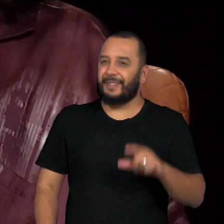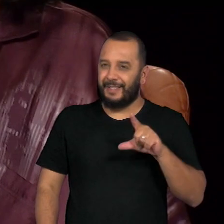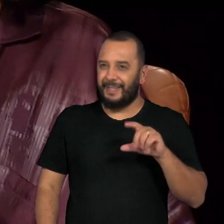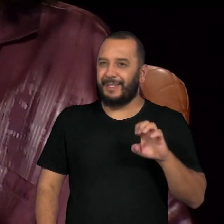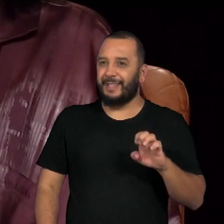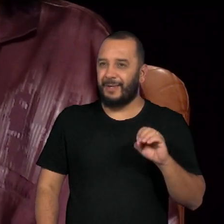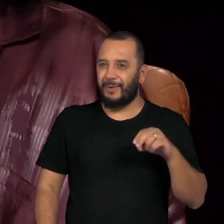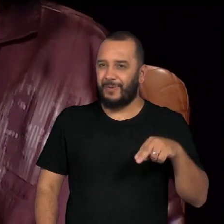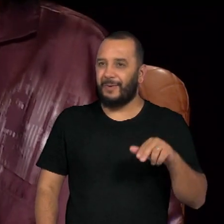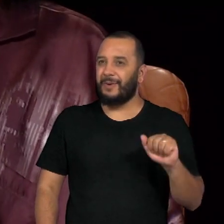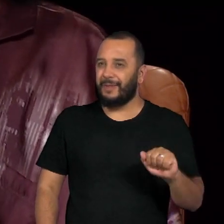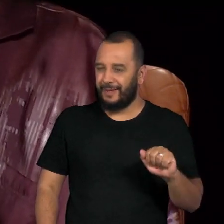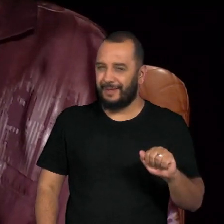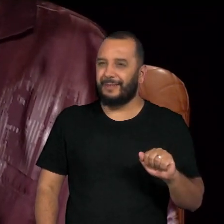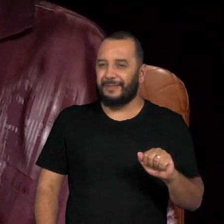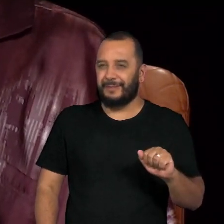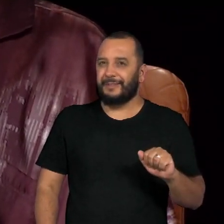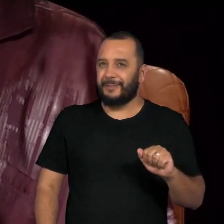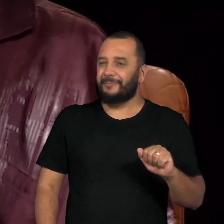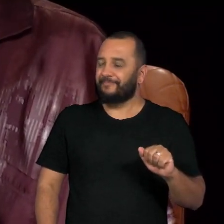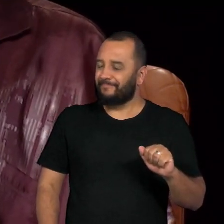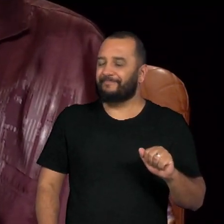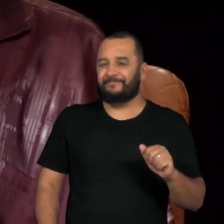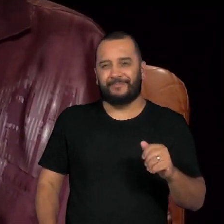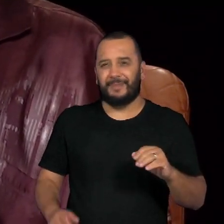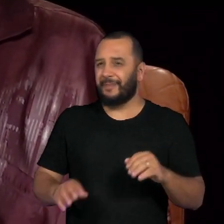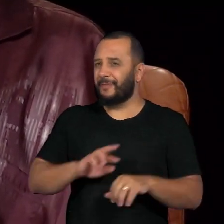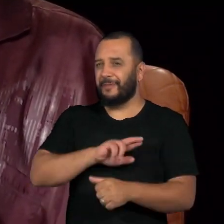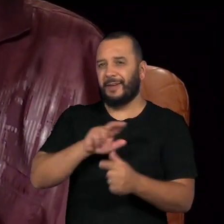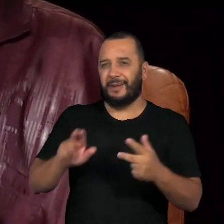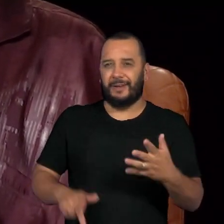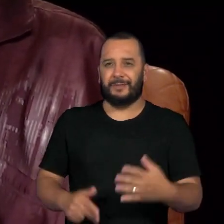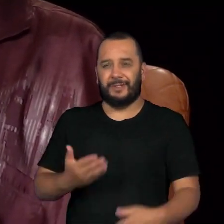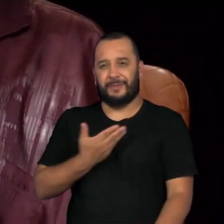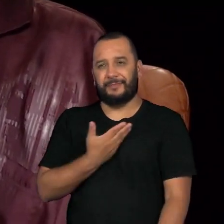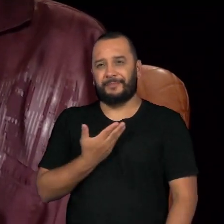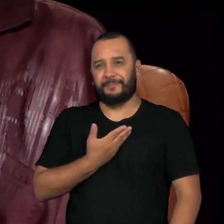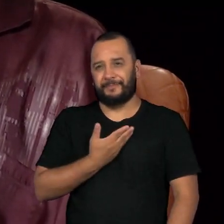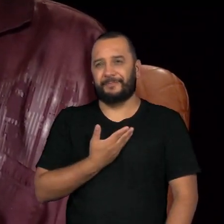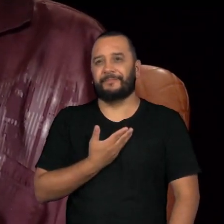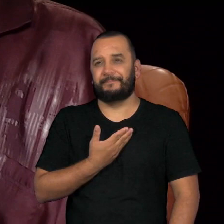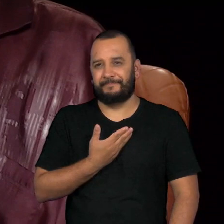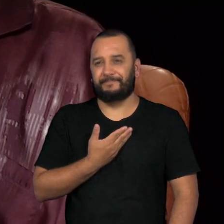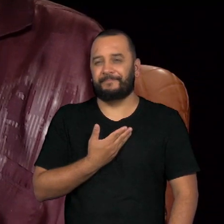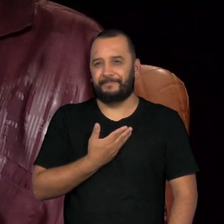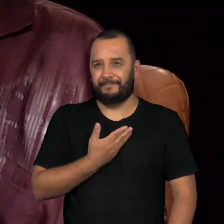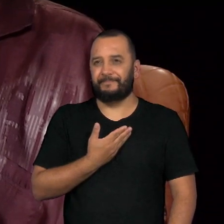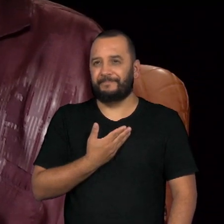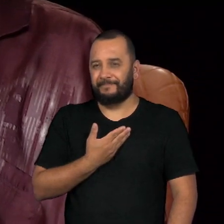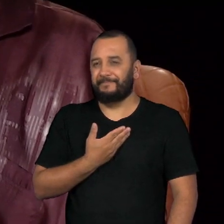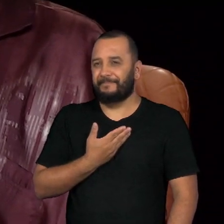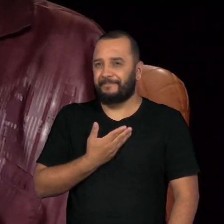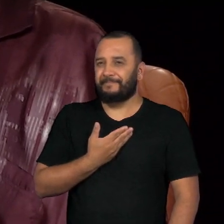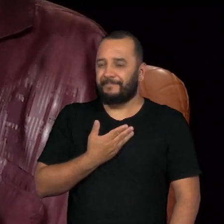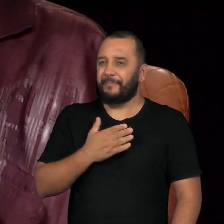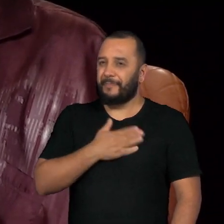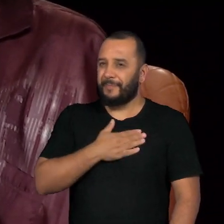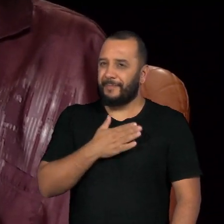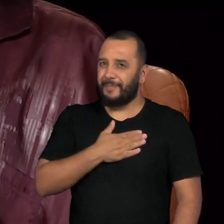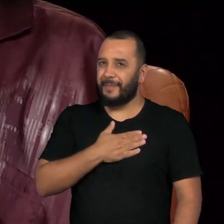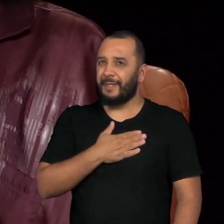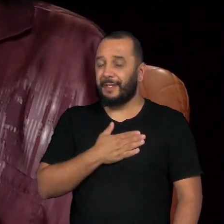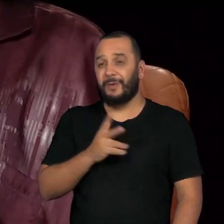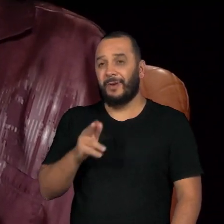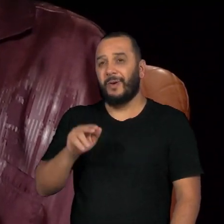Leona, o Paulo Vespúcio também e tantas outras pessoas são grandes amizades, como a